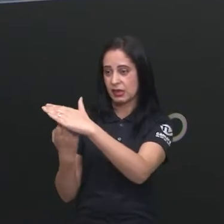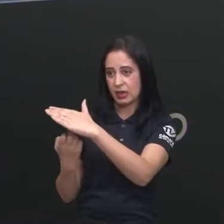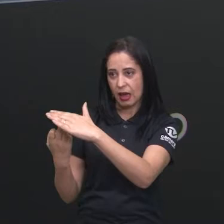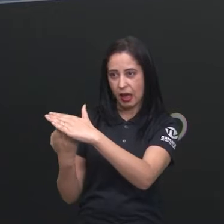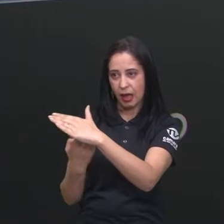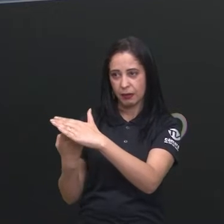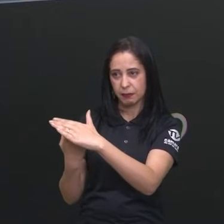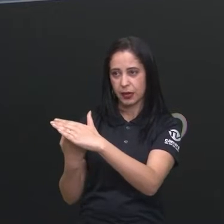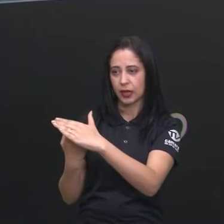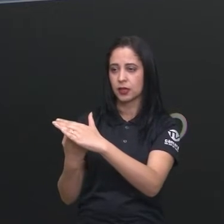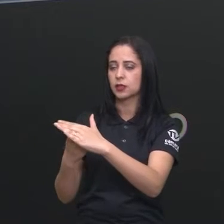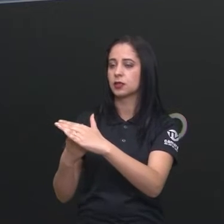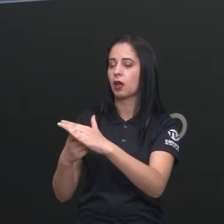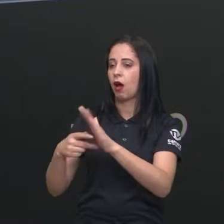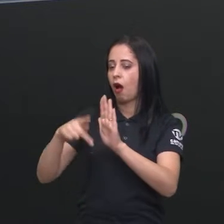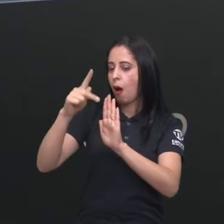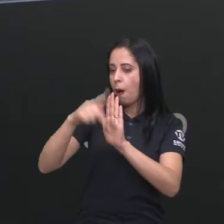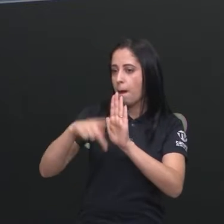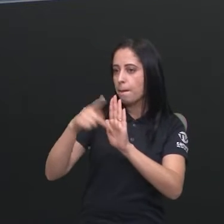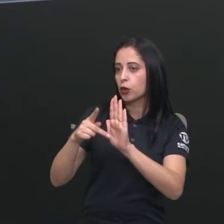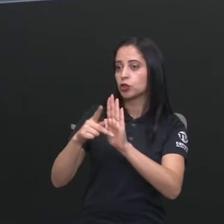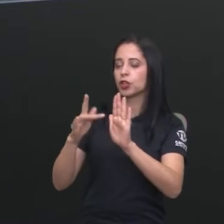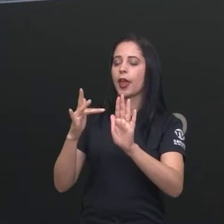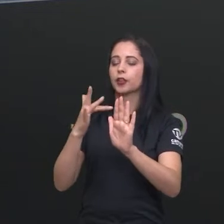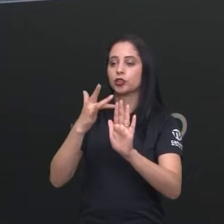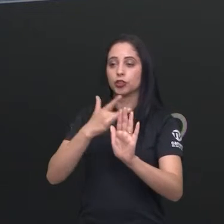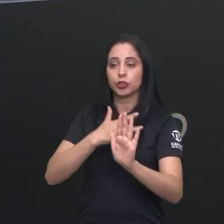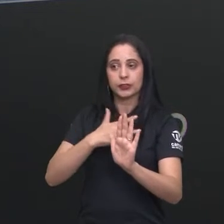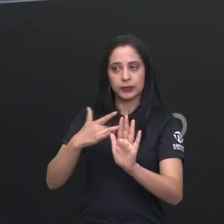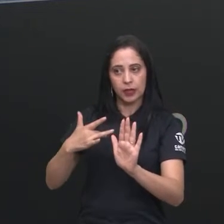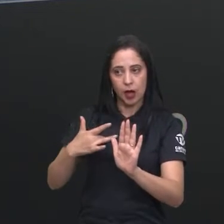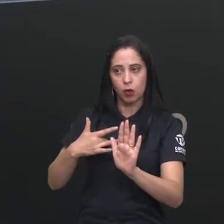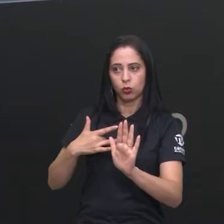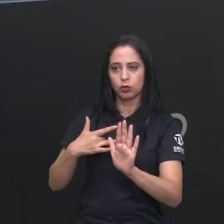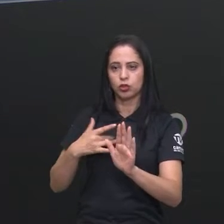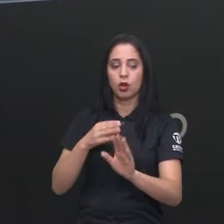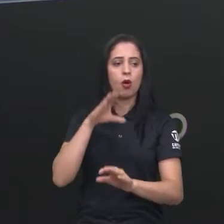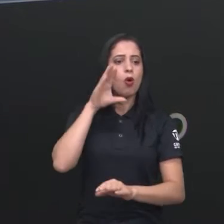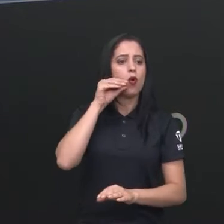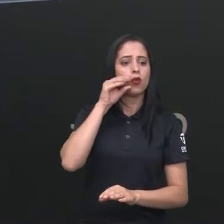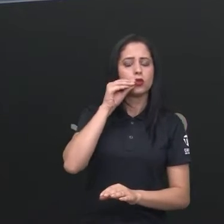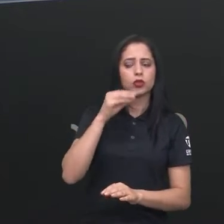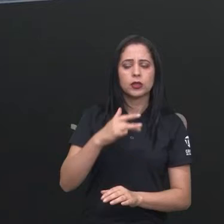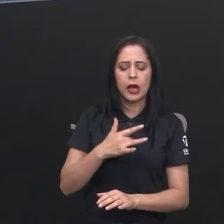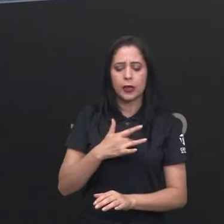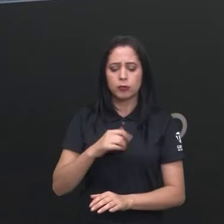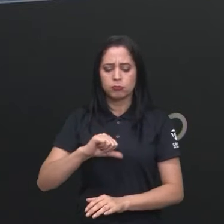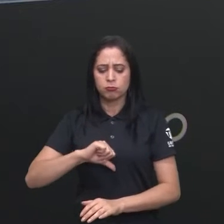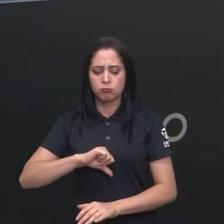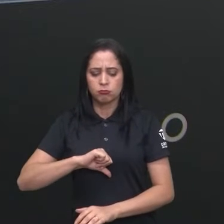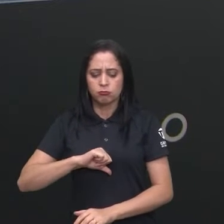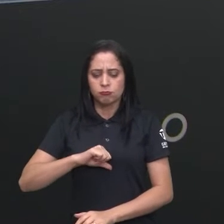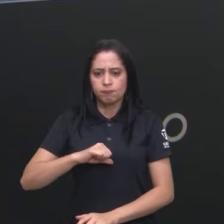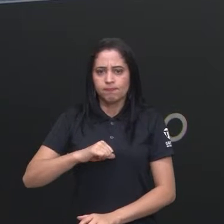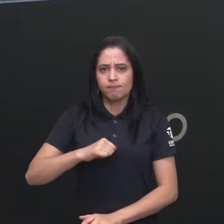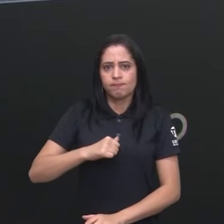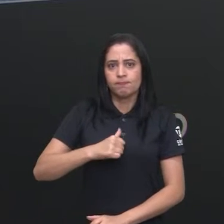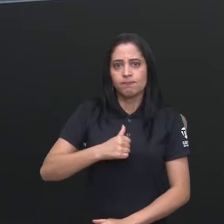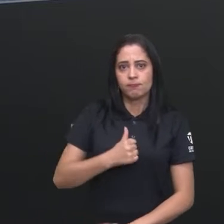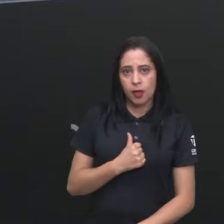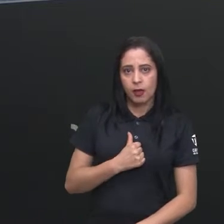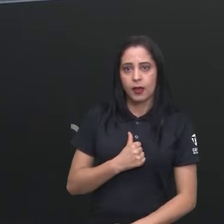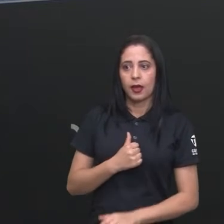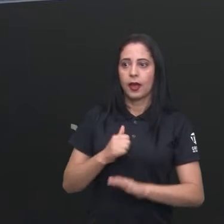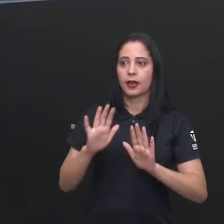empresa investe em programas de saúde, bem-estar e qualidade de vida, o funcionário começa a se sentir melhor. Então ele vai ter